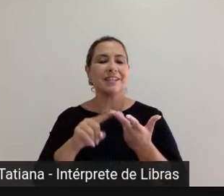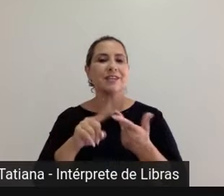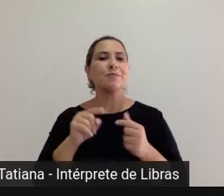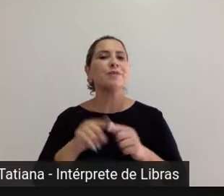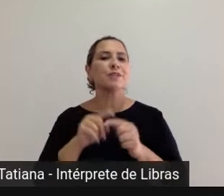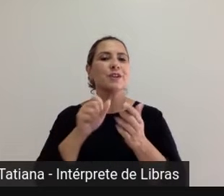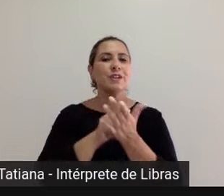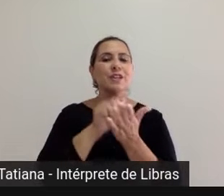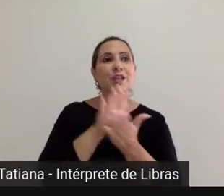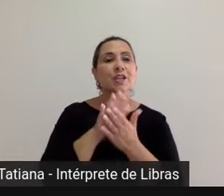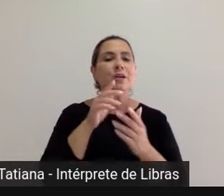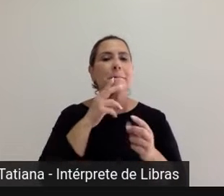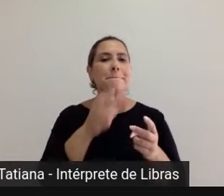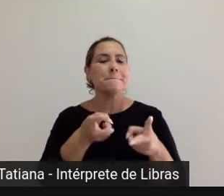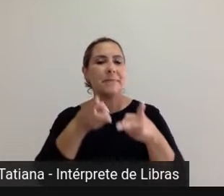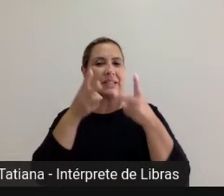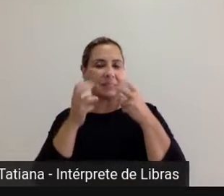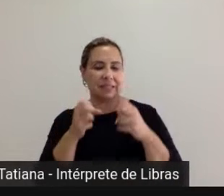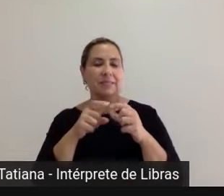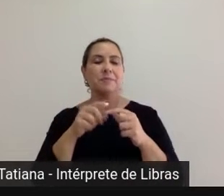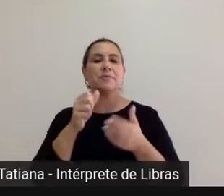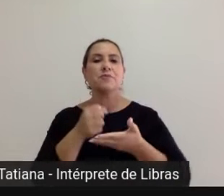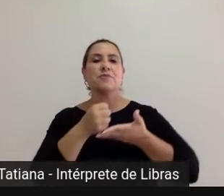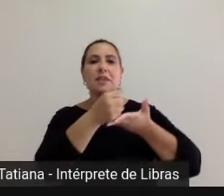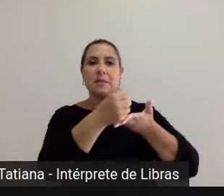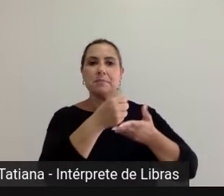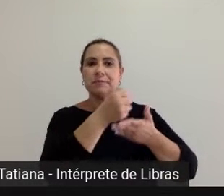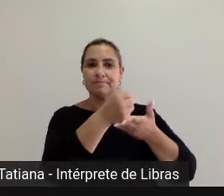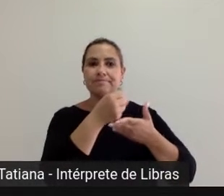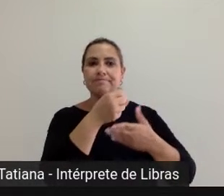desses assessores que estão em mandatos